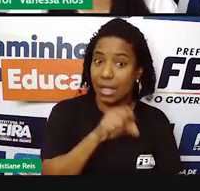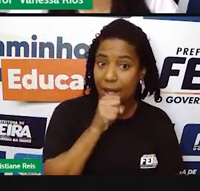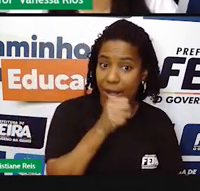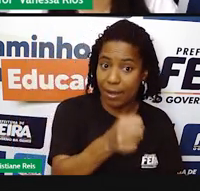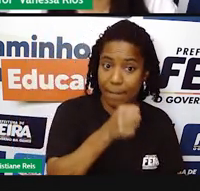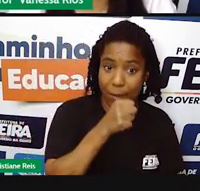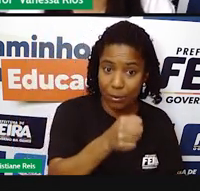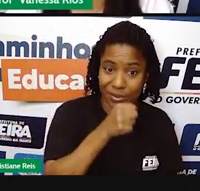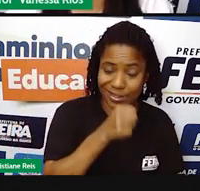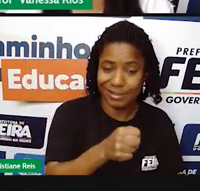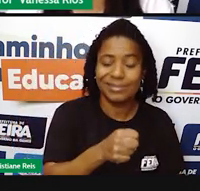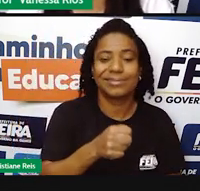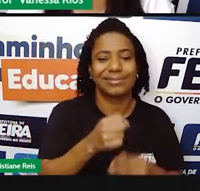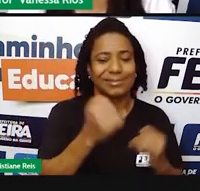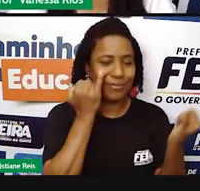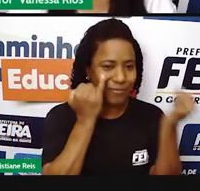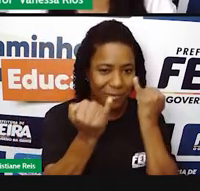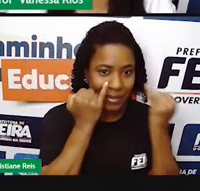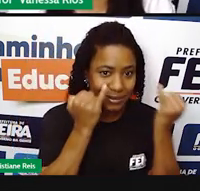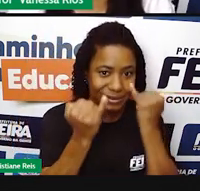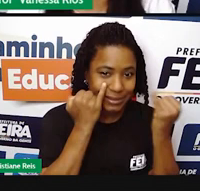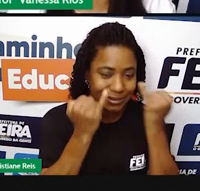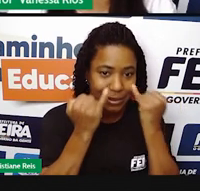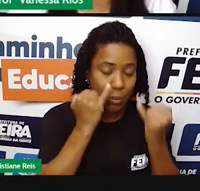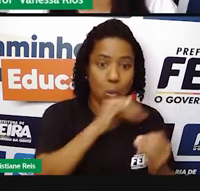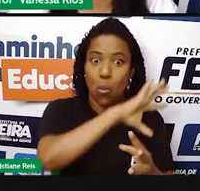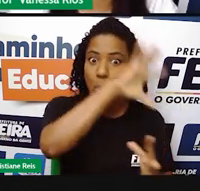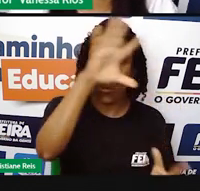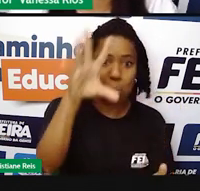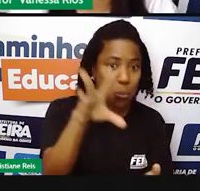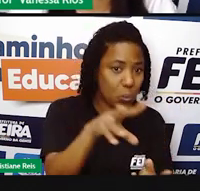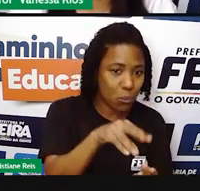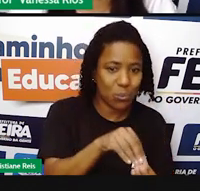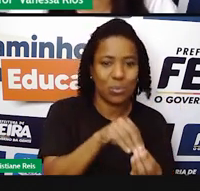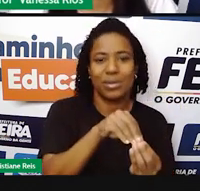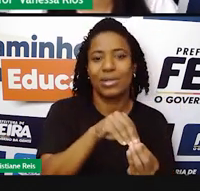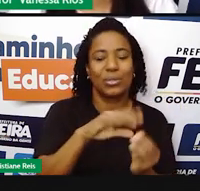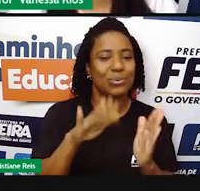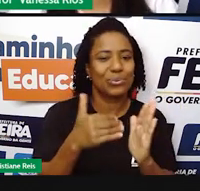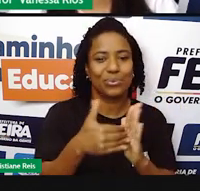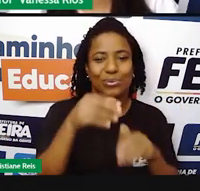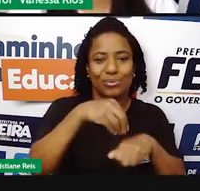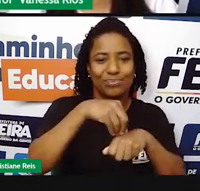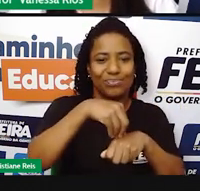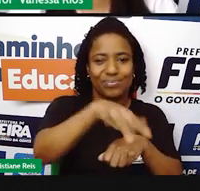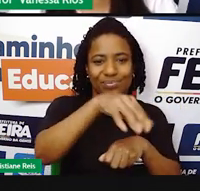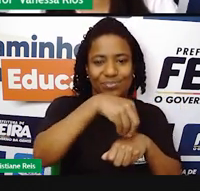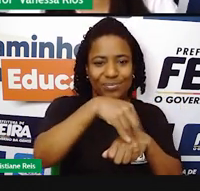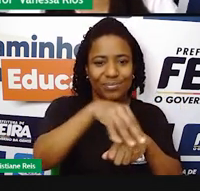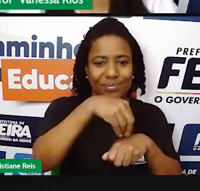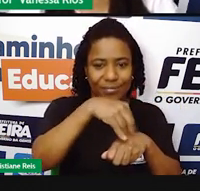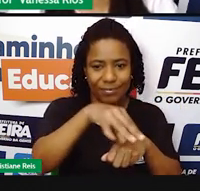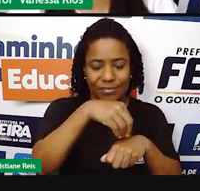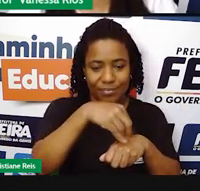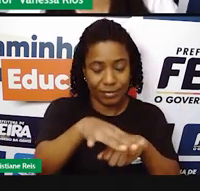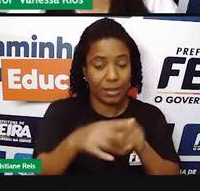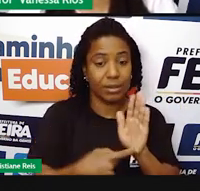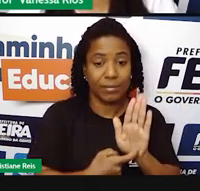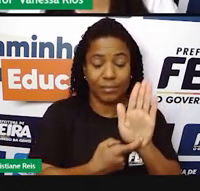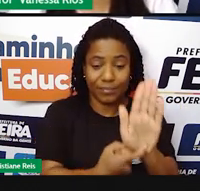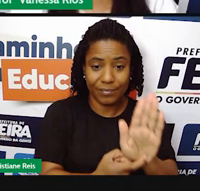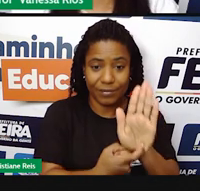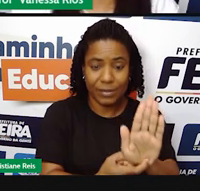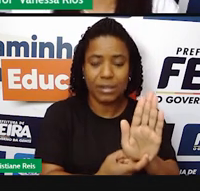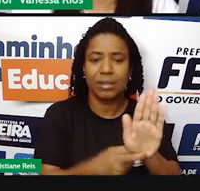mais informações, mais completas, né, em relação a determinado fato, e ela aí também apresenta